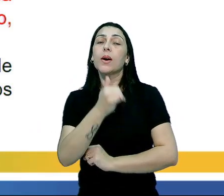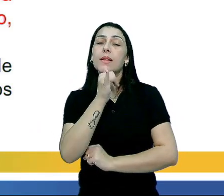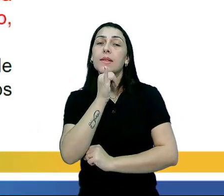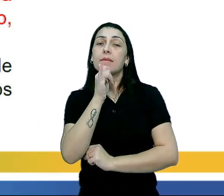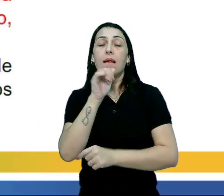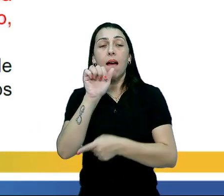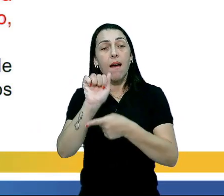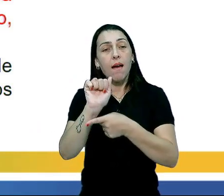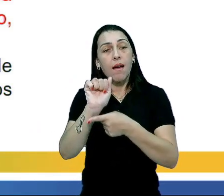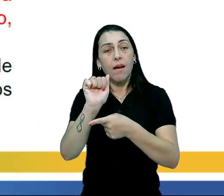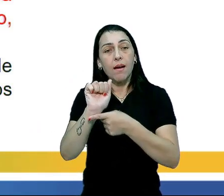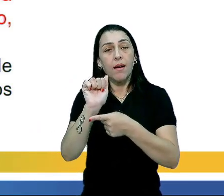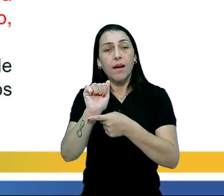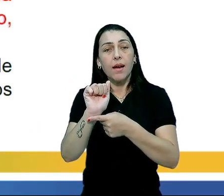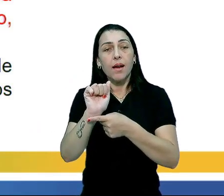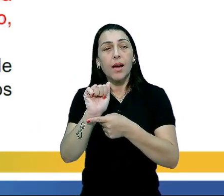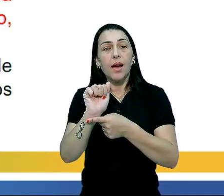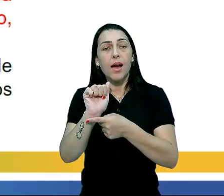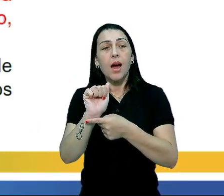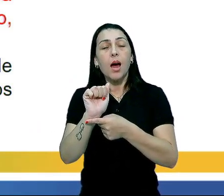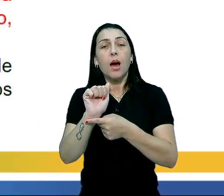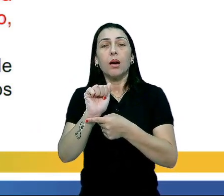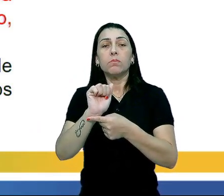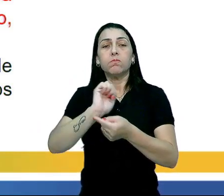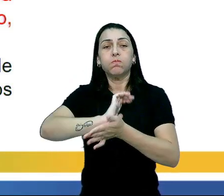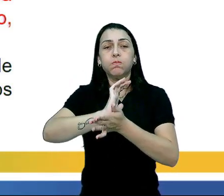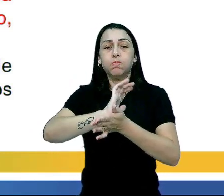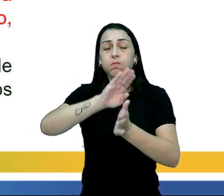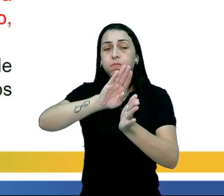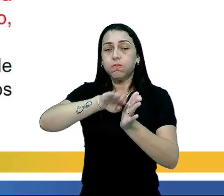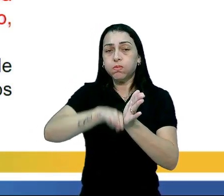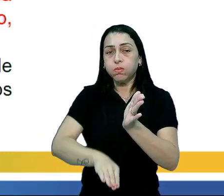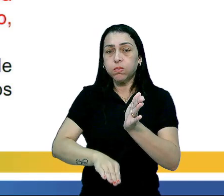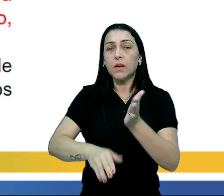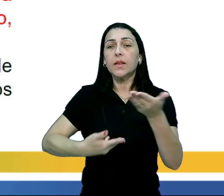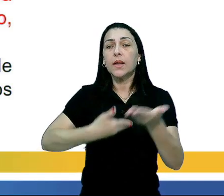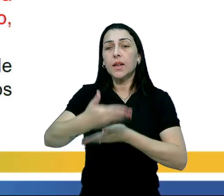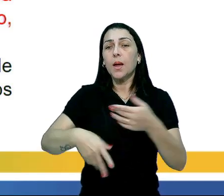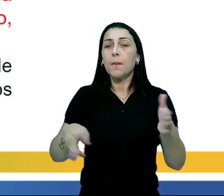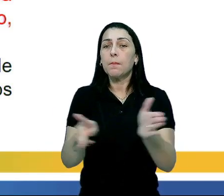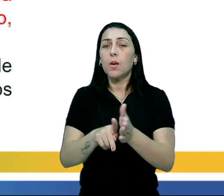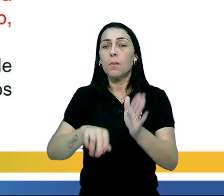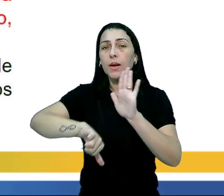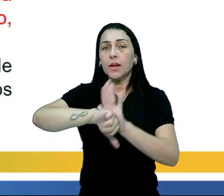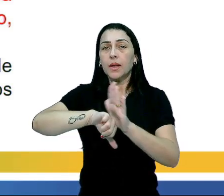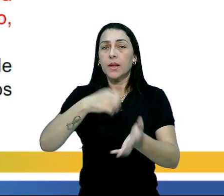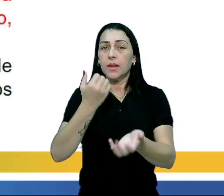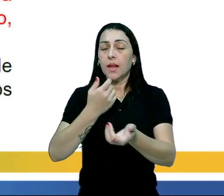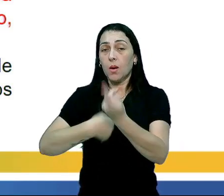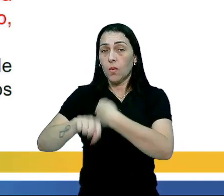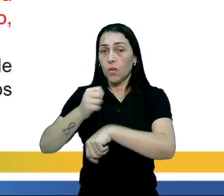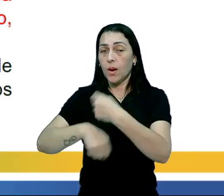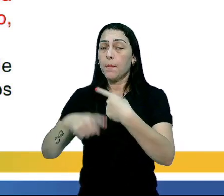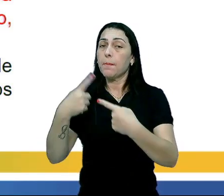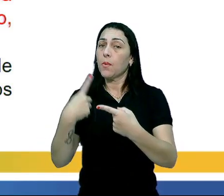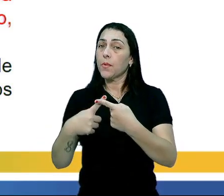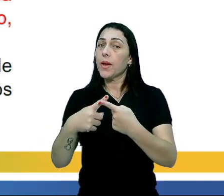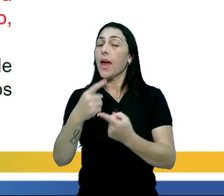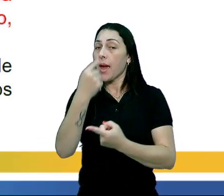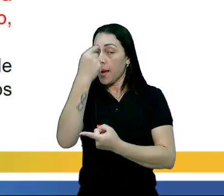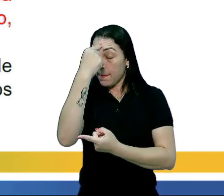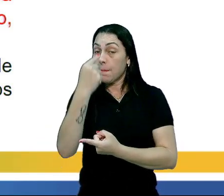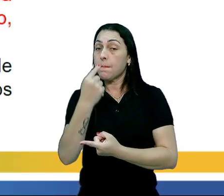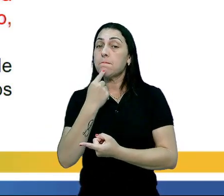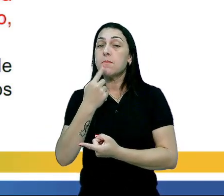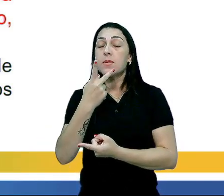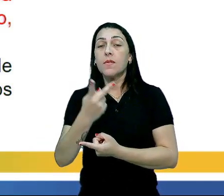a letra A? A queda na taxa de fecundidade brasileira vai estar relacionada à crise econômica. Porque a imagem por si só